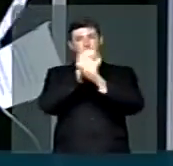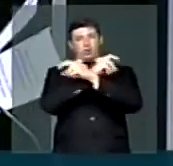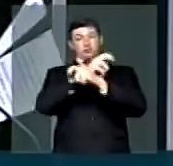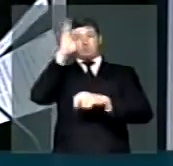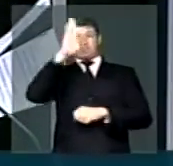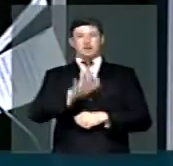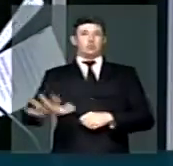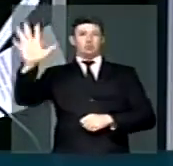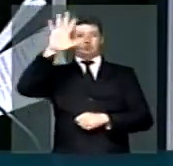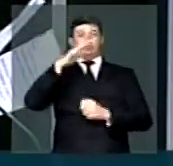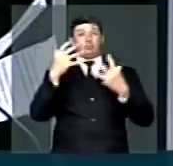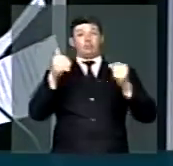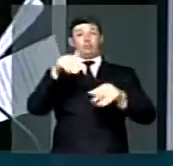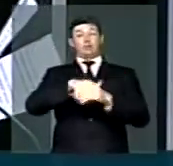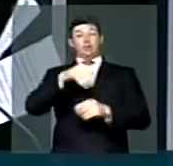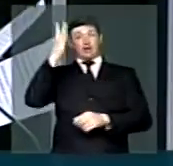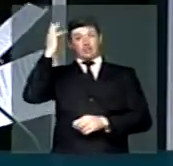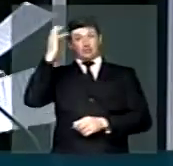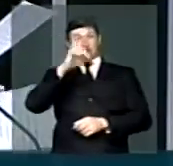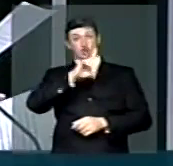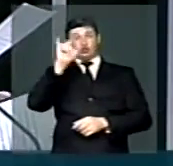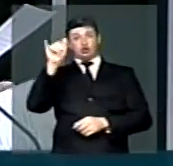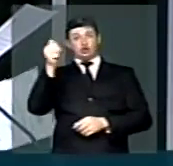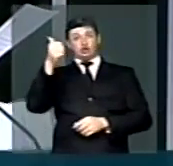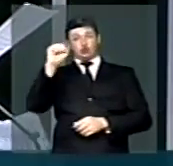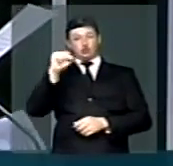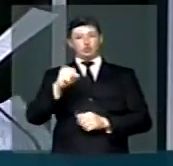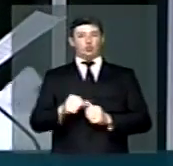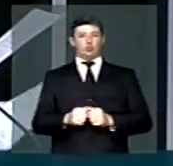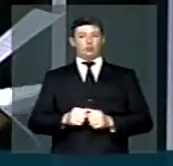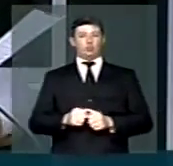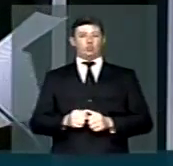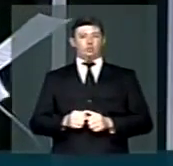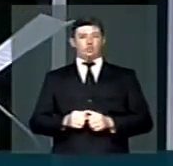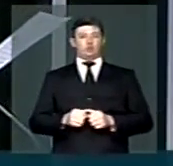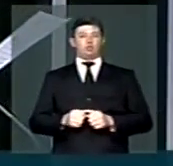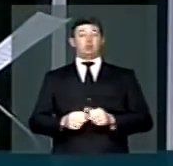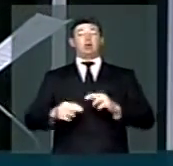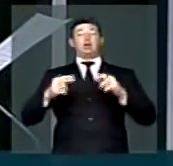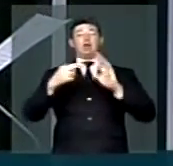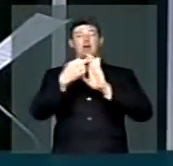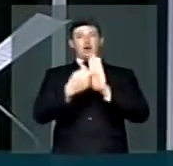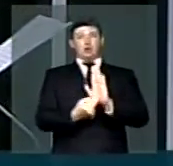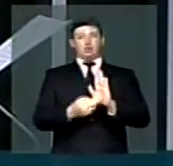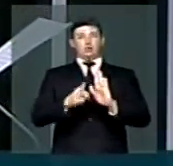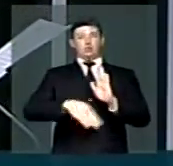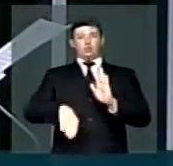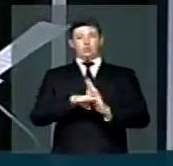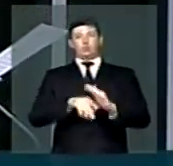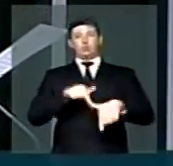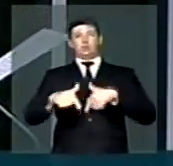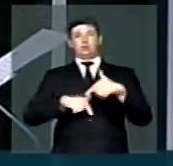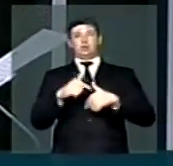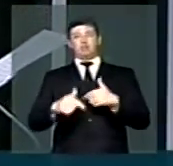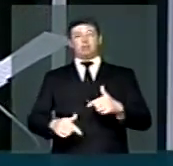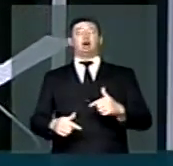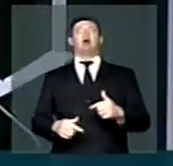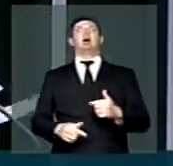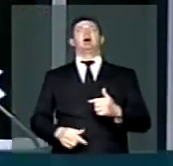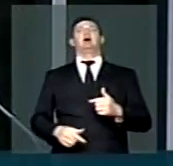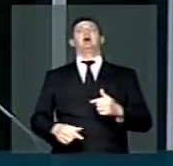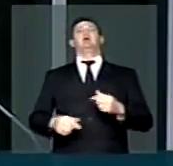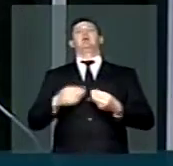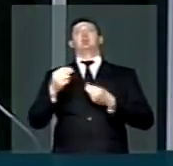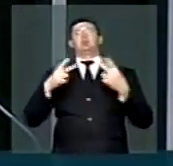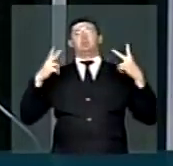país, votando amanhã, dia 18, contra o veto 50, que regulamenta o exercício da atividade de condução